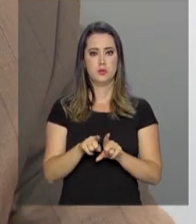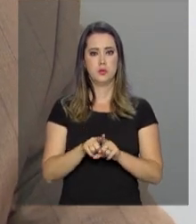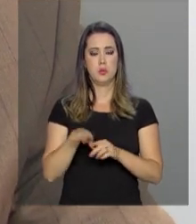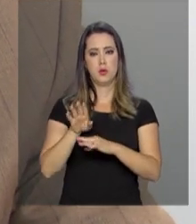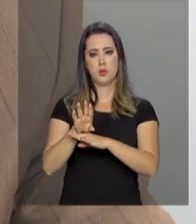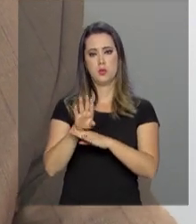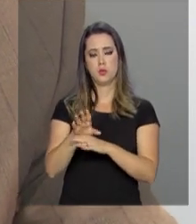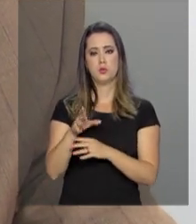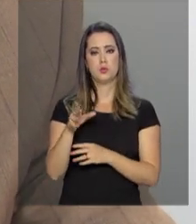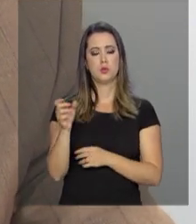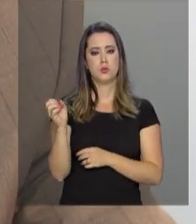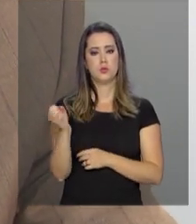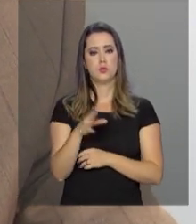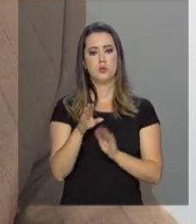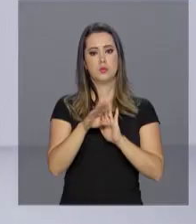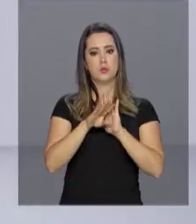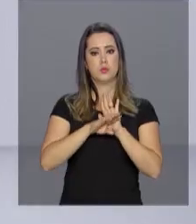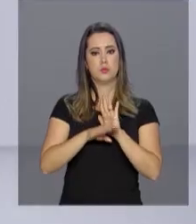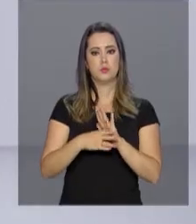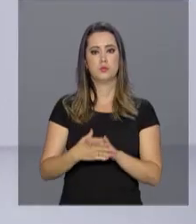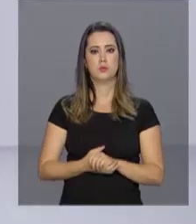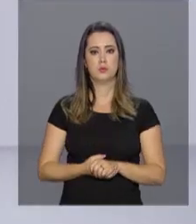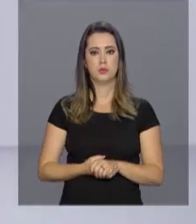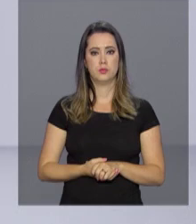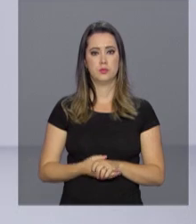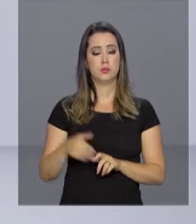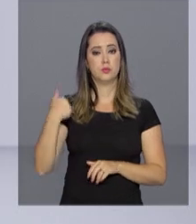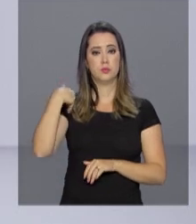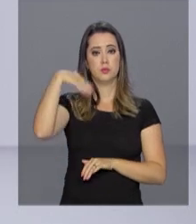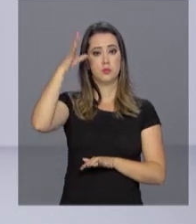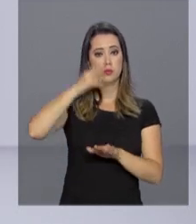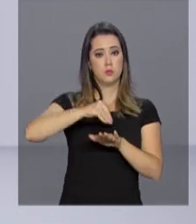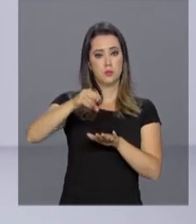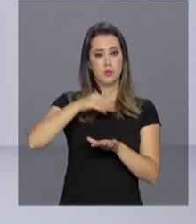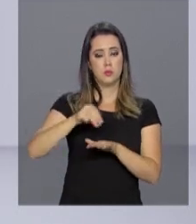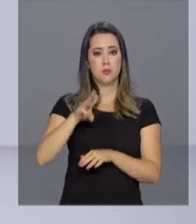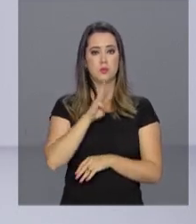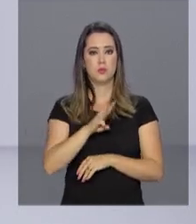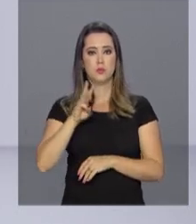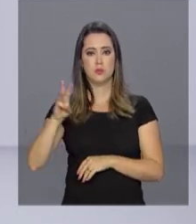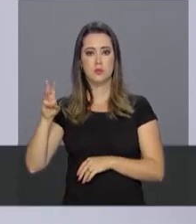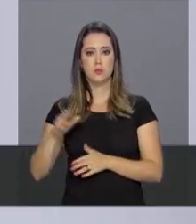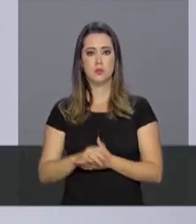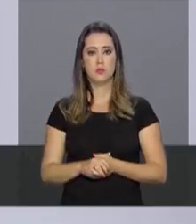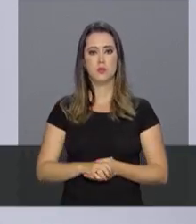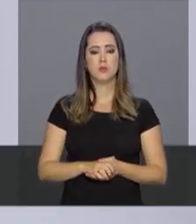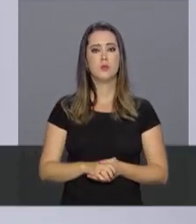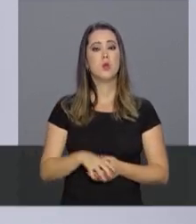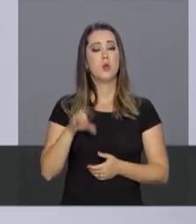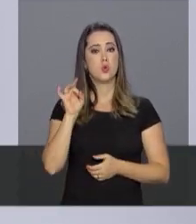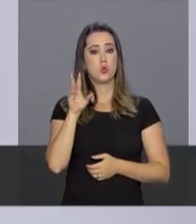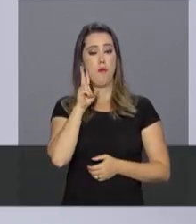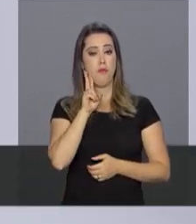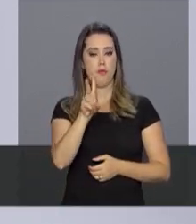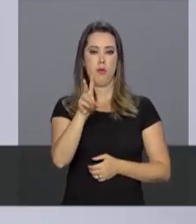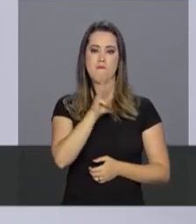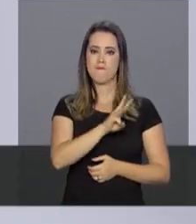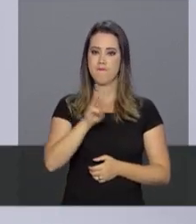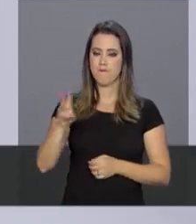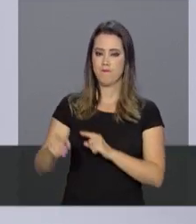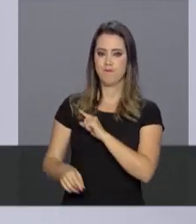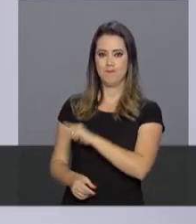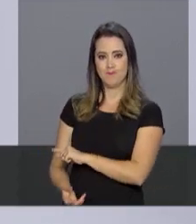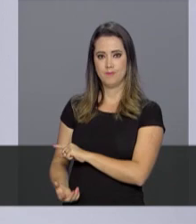disso diz programa para mais informações sobre uma inglesa songlines basta acessar o site